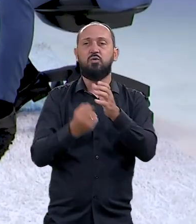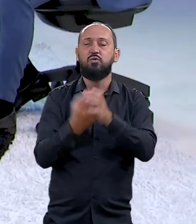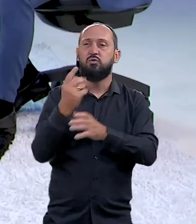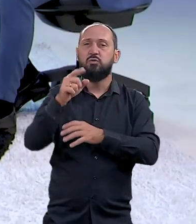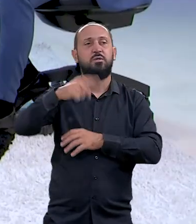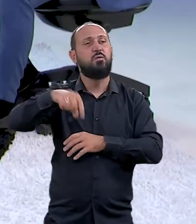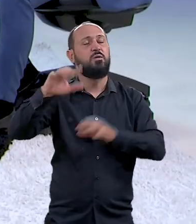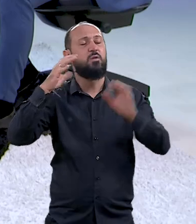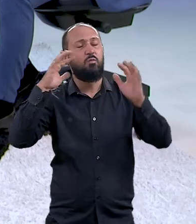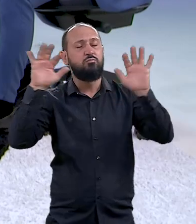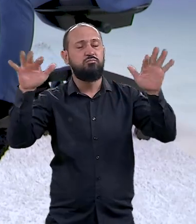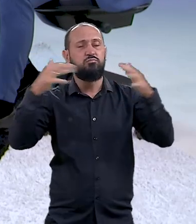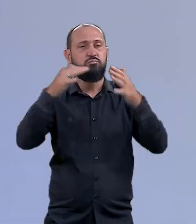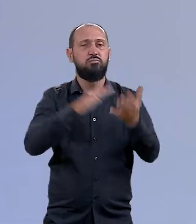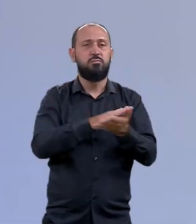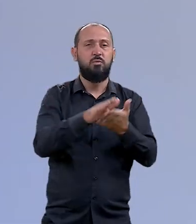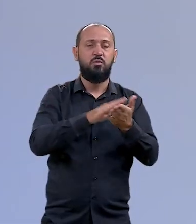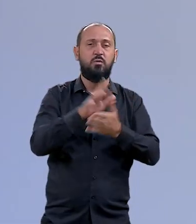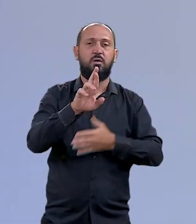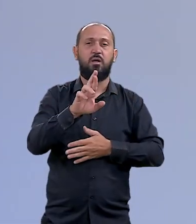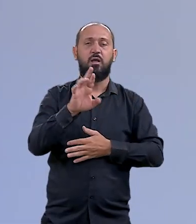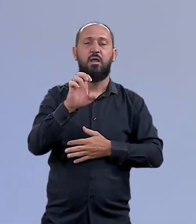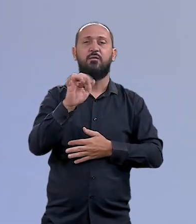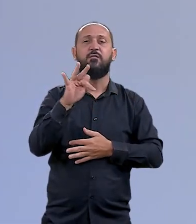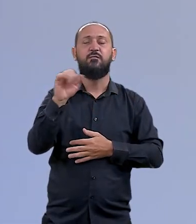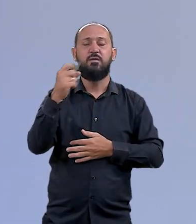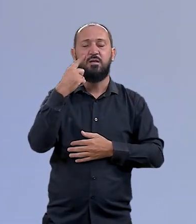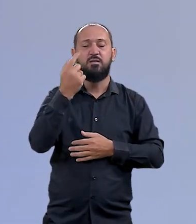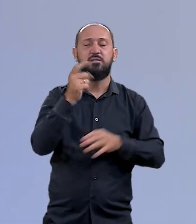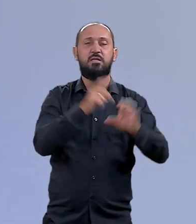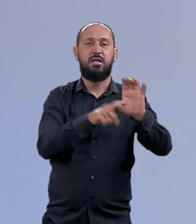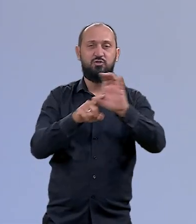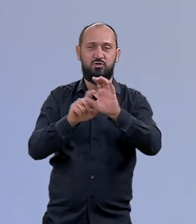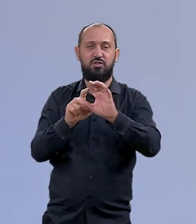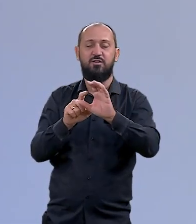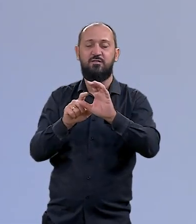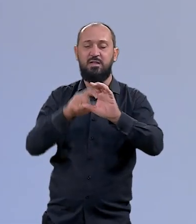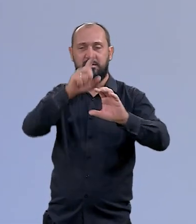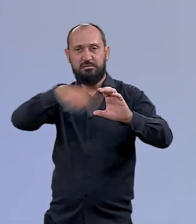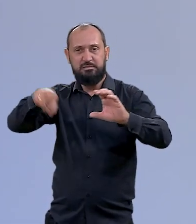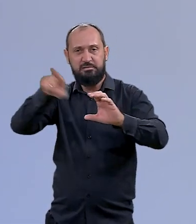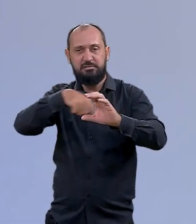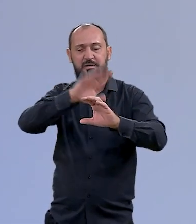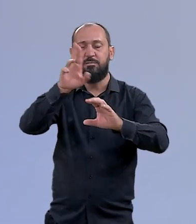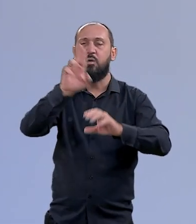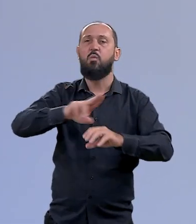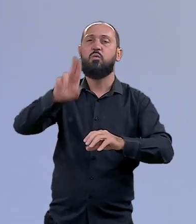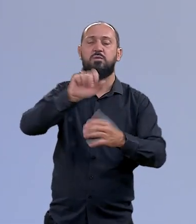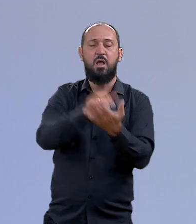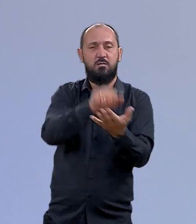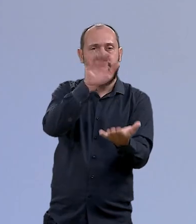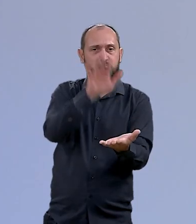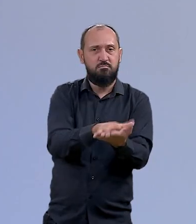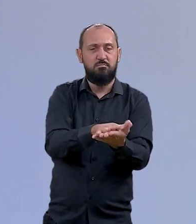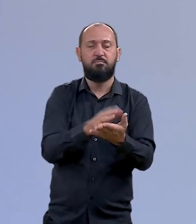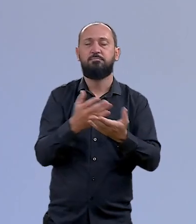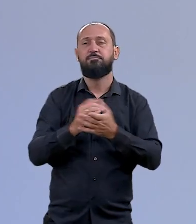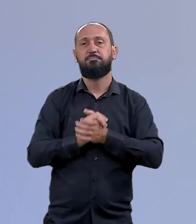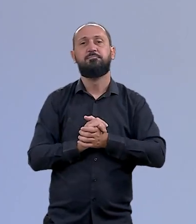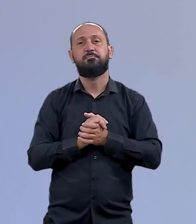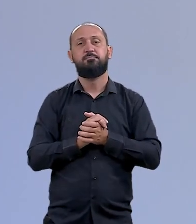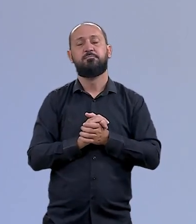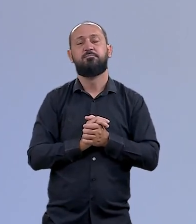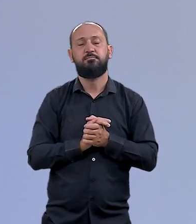Essa matéria hoje, por exemplo, está sendo promulgada, hoje de quinta-feira, está sendo promulgado pelo Senado, a emenda constitucional